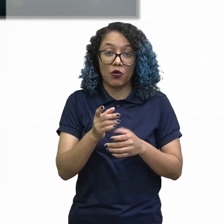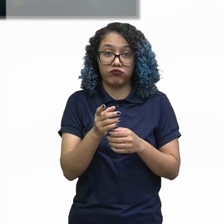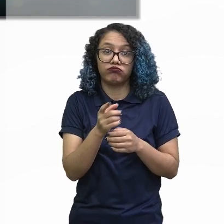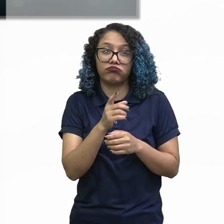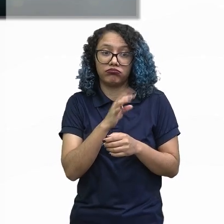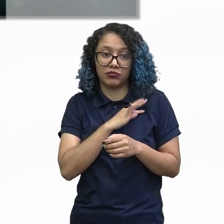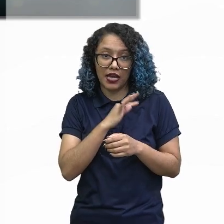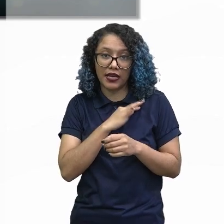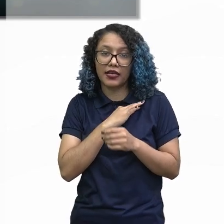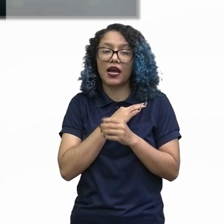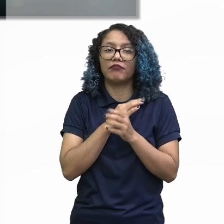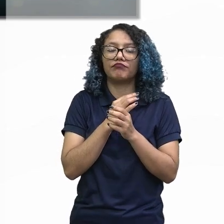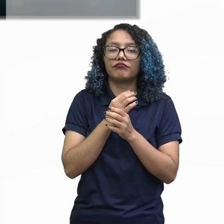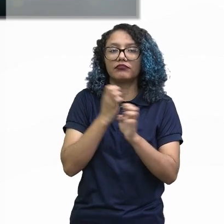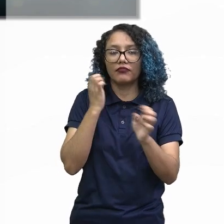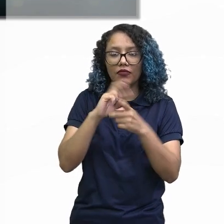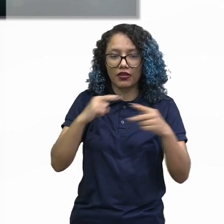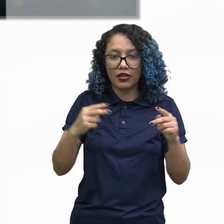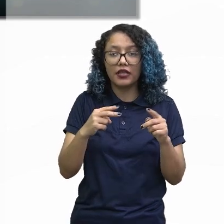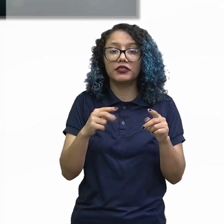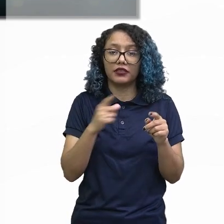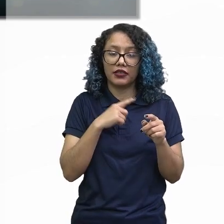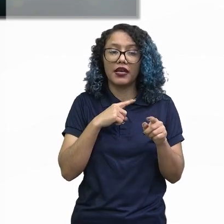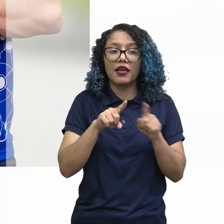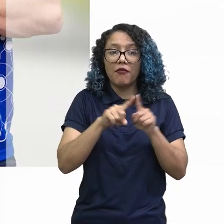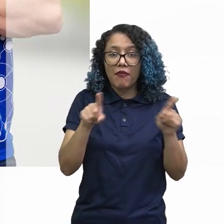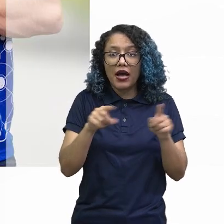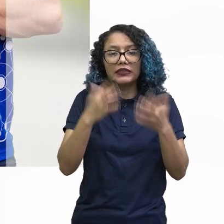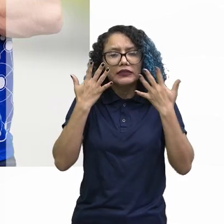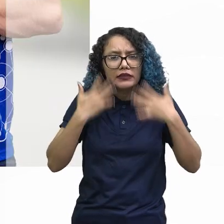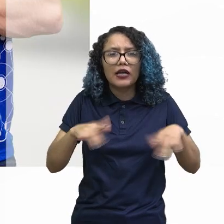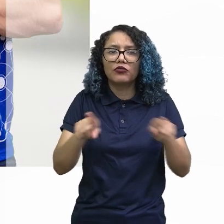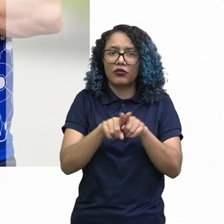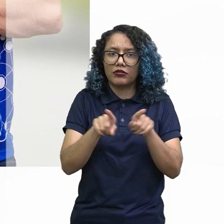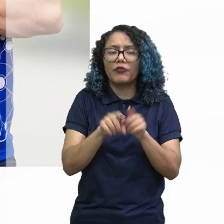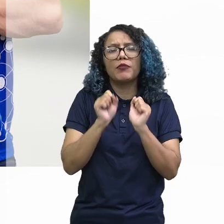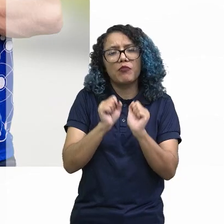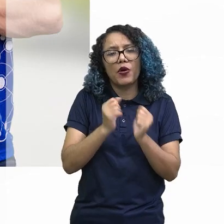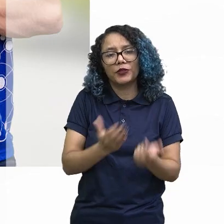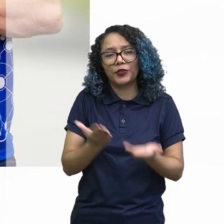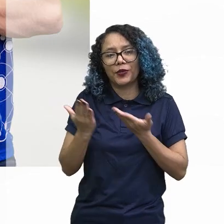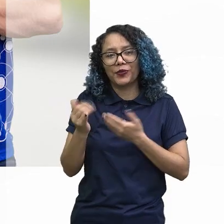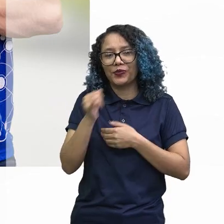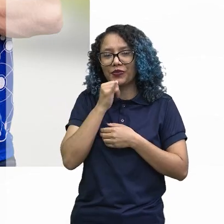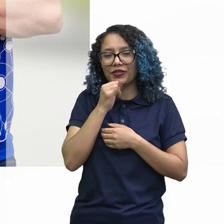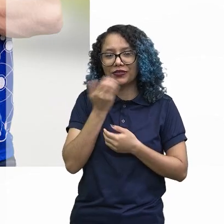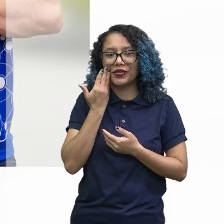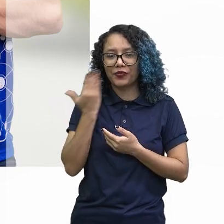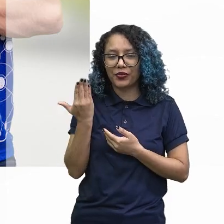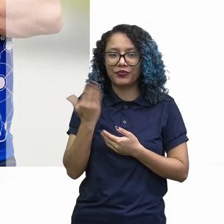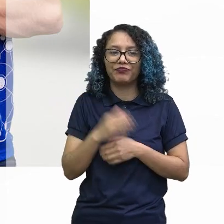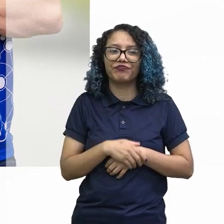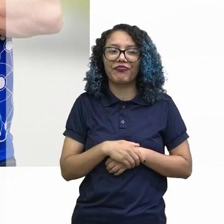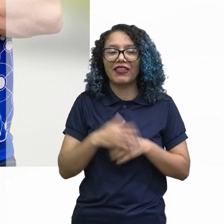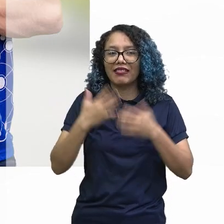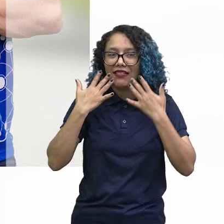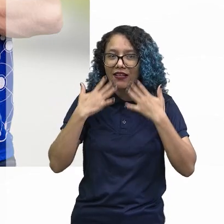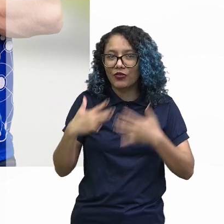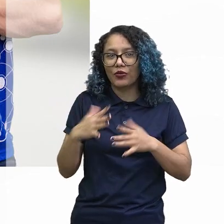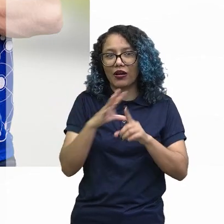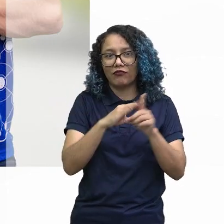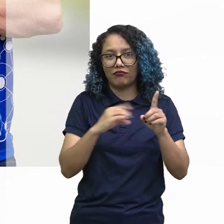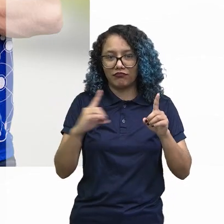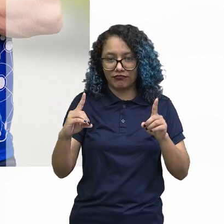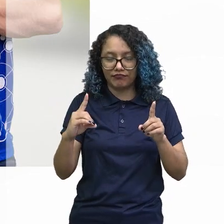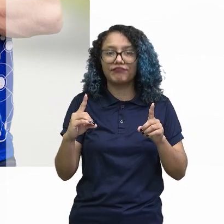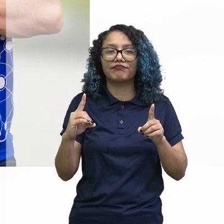genética, eles também acontecem de forma natural. Olha só na próxima imagem, nós temos aí os clones naturais,